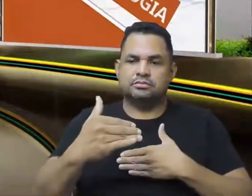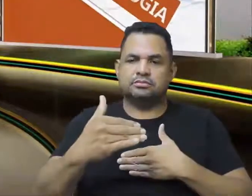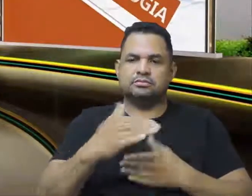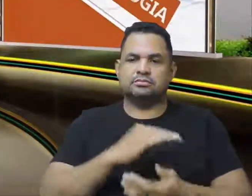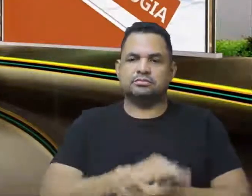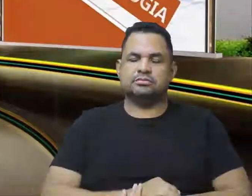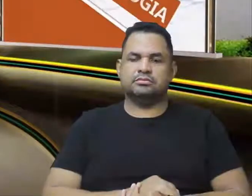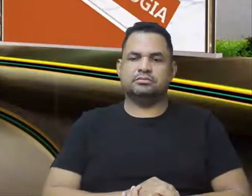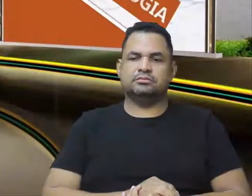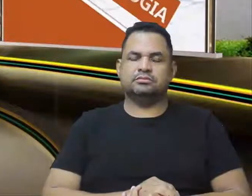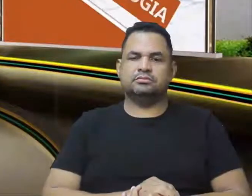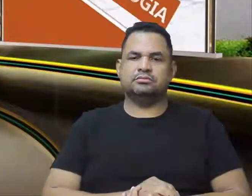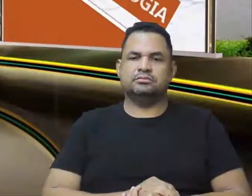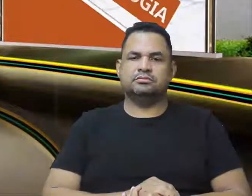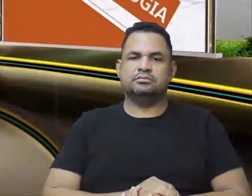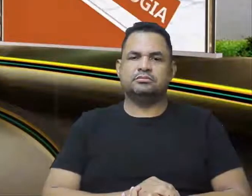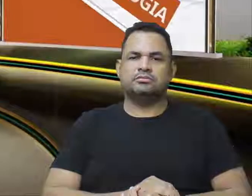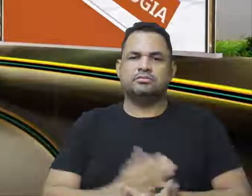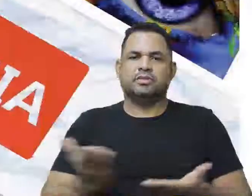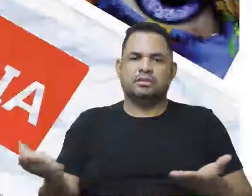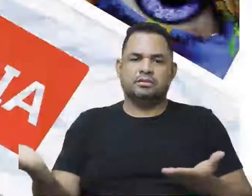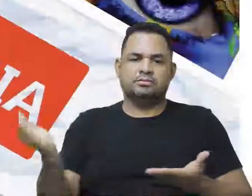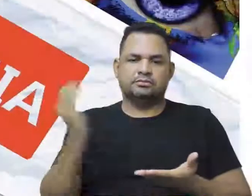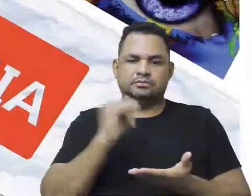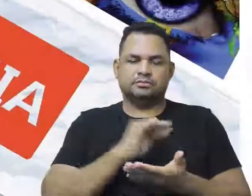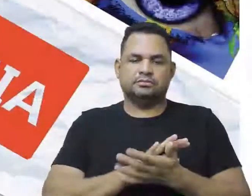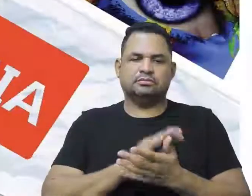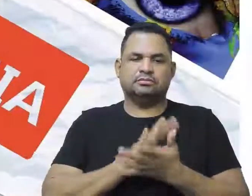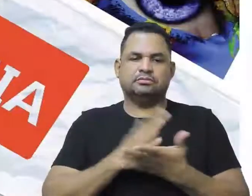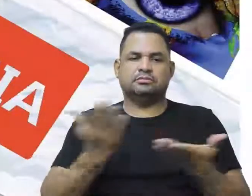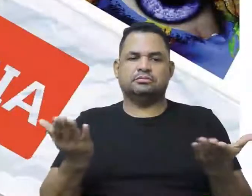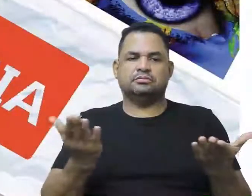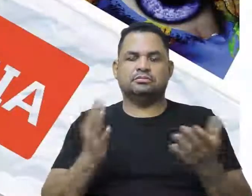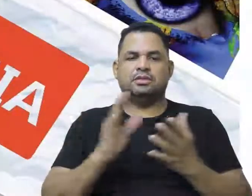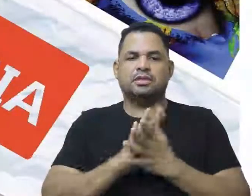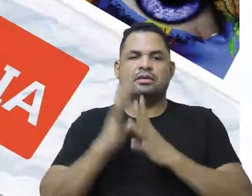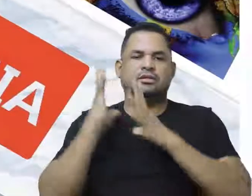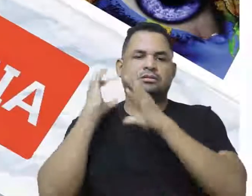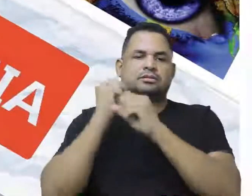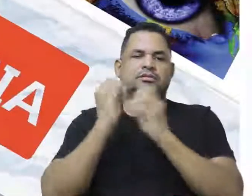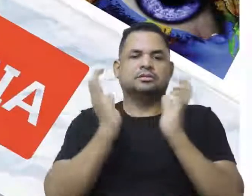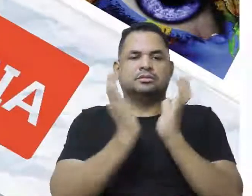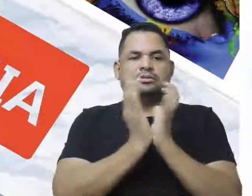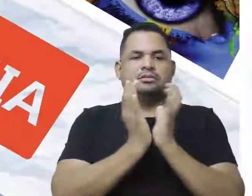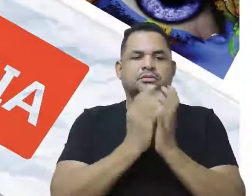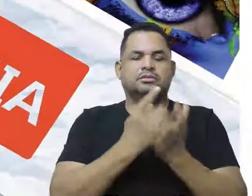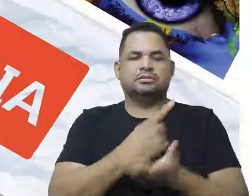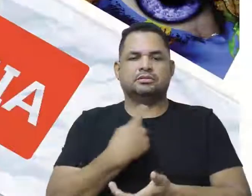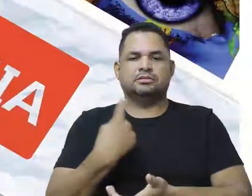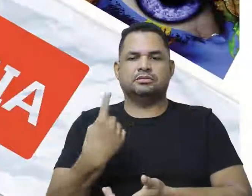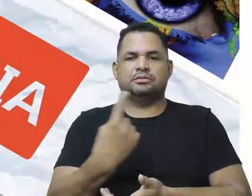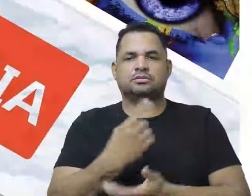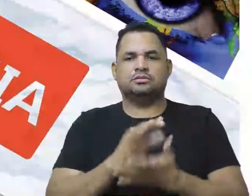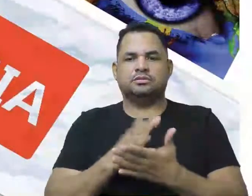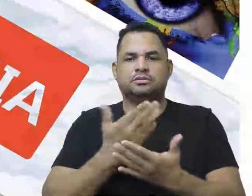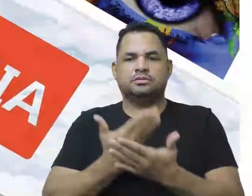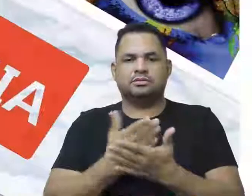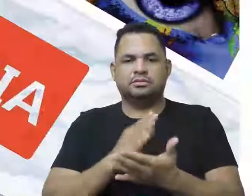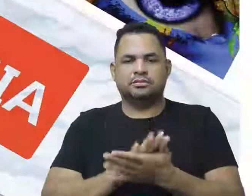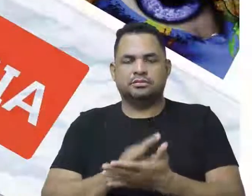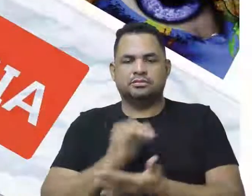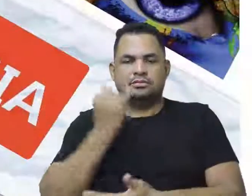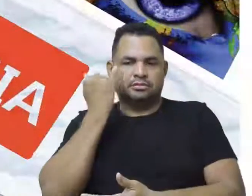tá certo vamos lá vamos para a nossa revisão geral da unidade 2 e e eu estou aqui com as intérpretes